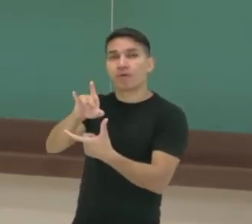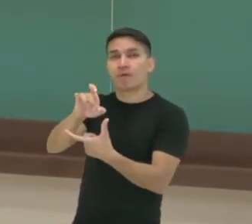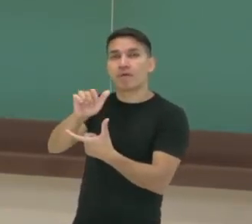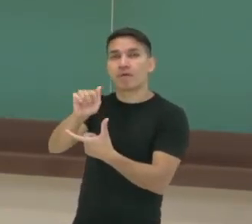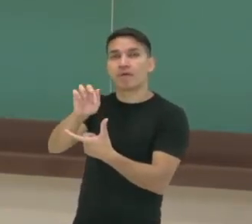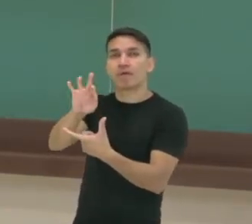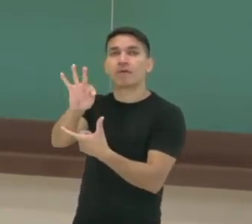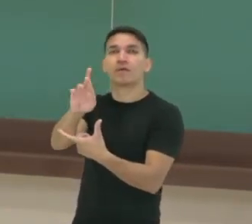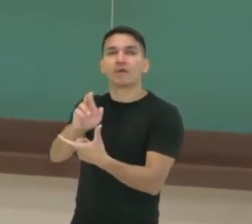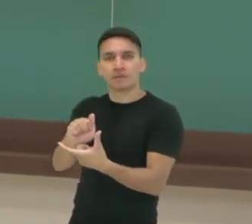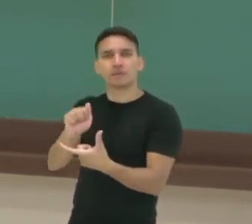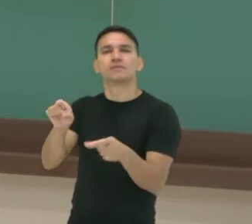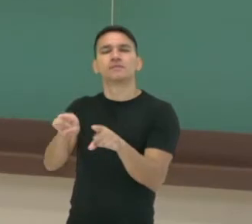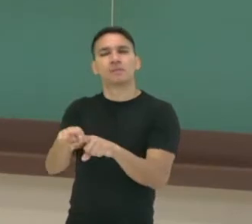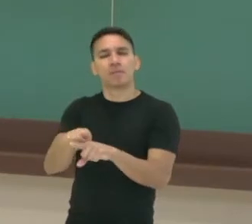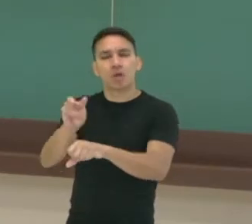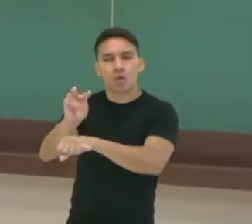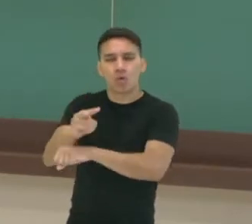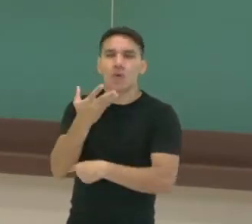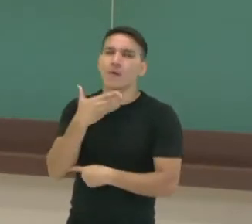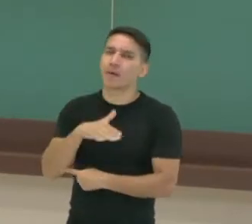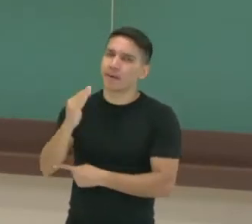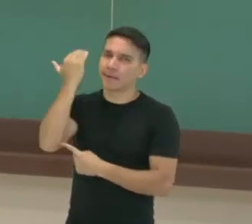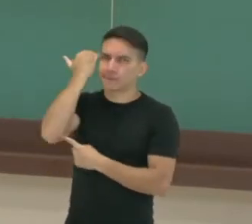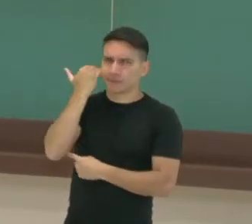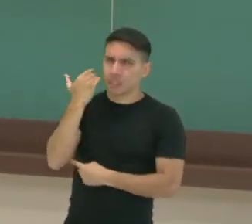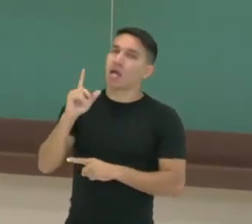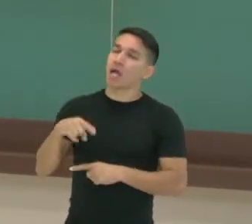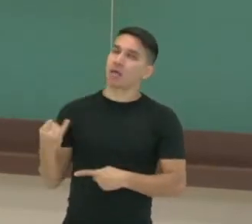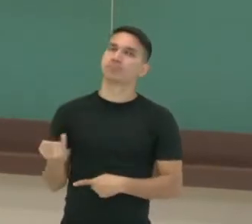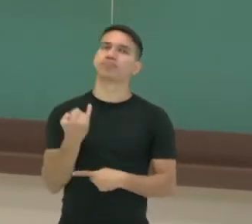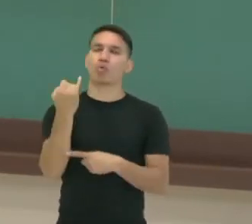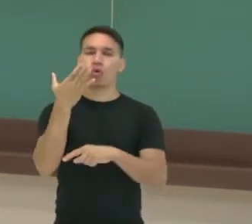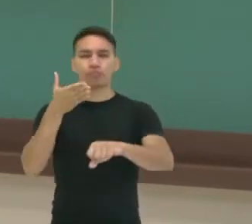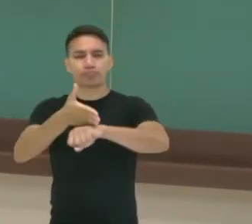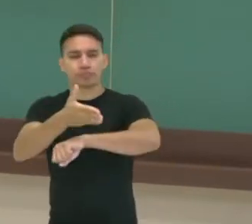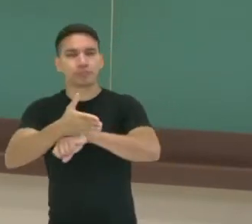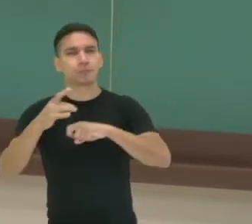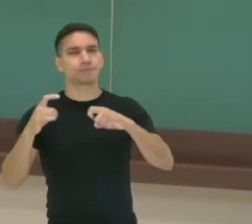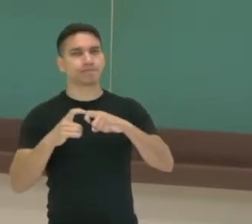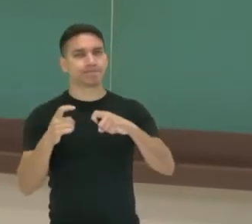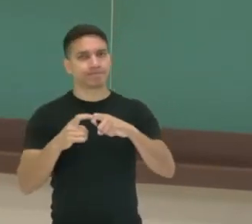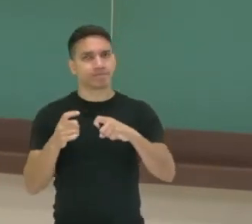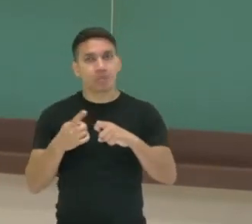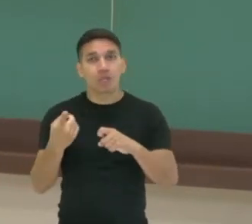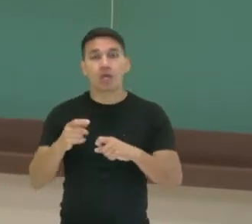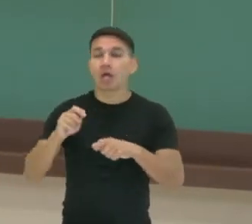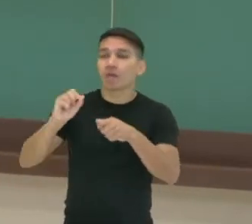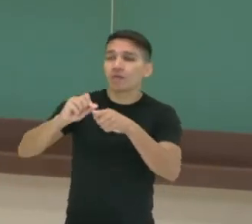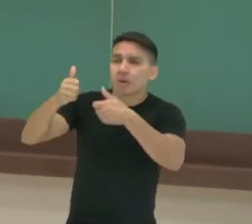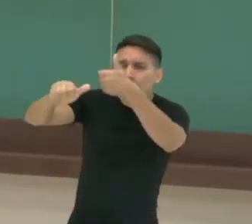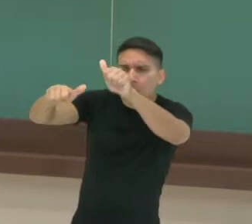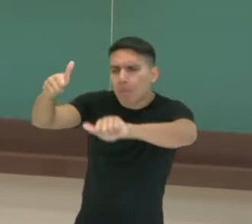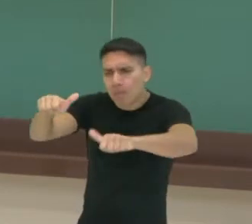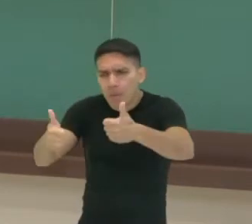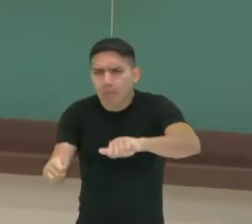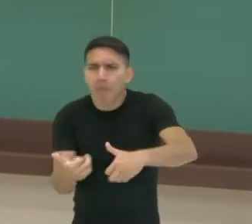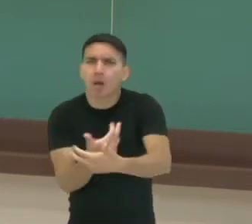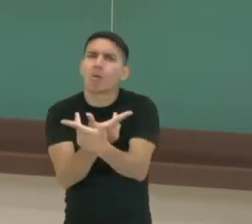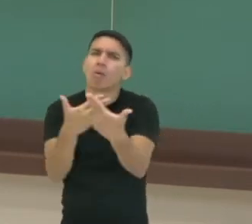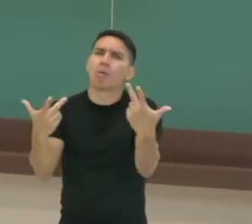das crianças e dos adolescentes, é super importante visitar o médico com frequência, fazer exames. Ele